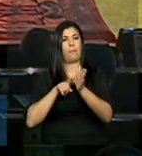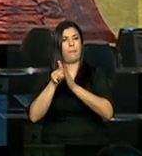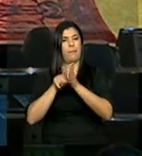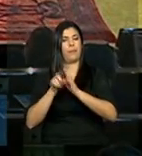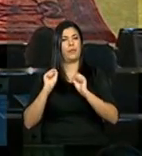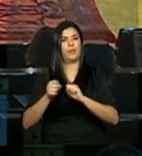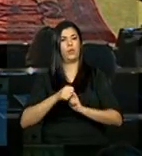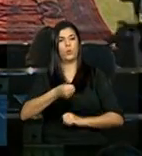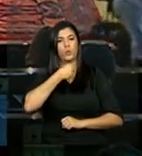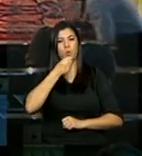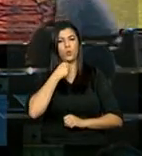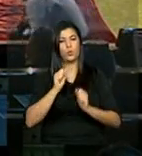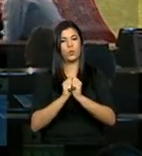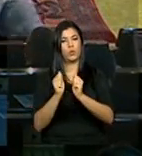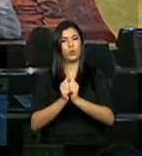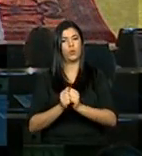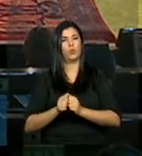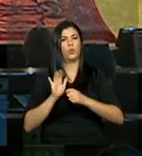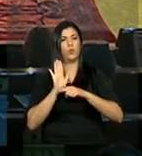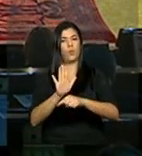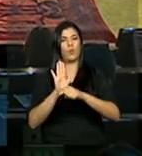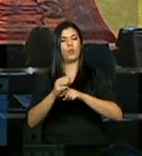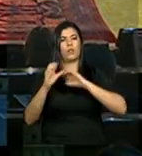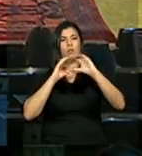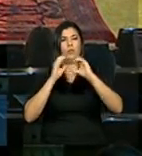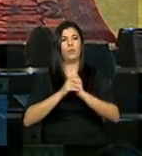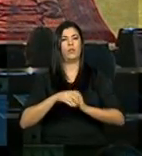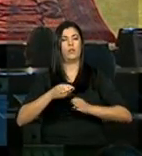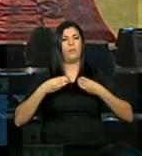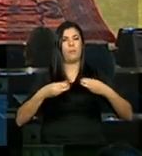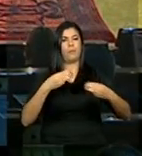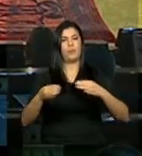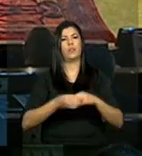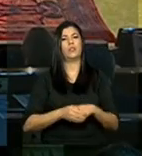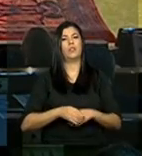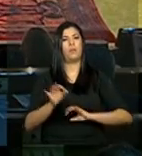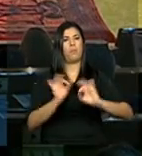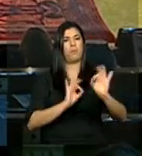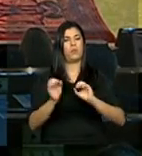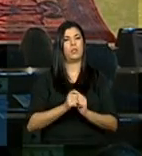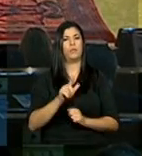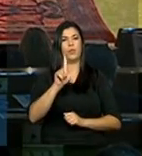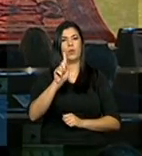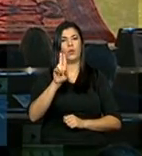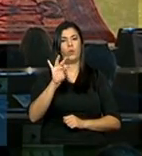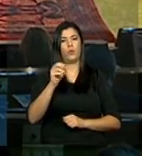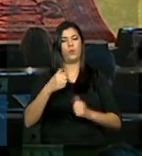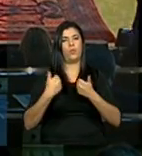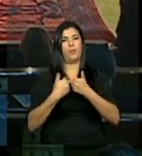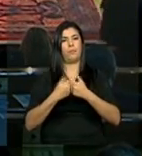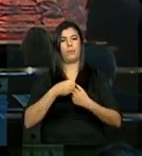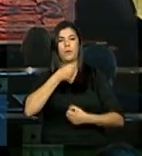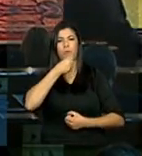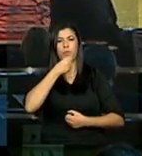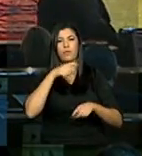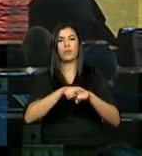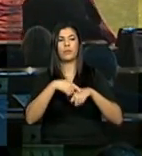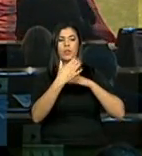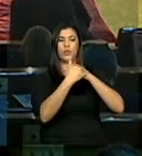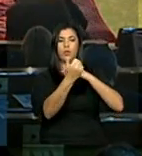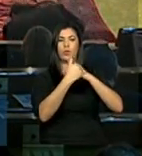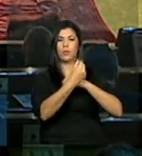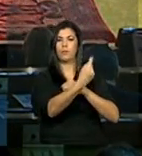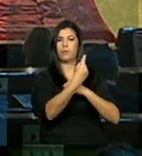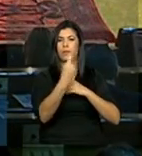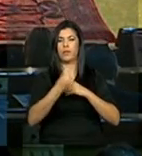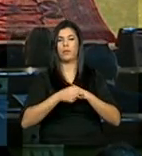com o jornalista da Assessoria de Comunicação do Ministério do Planejamento, Guto Pires, que se encontra próximo ao microfone. Ele chamará os jornalistas para